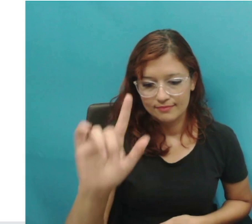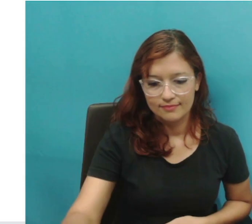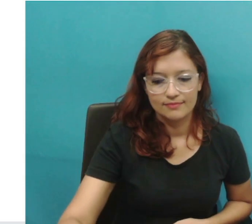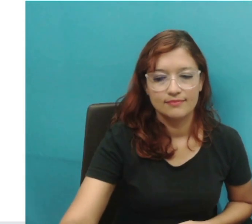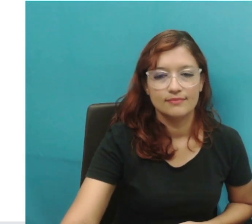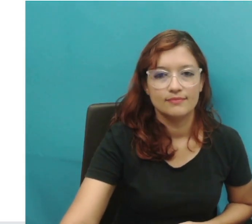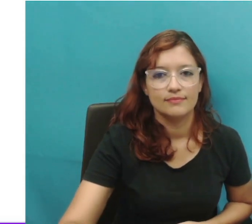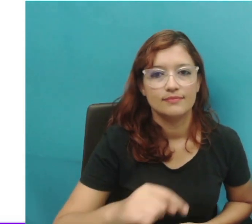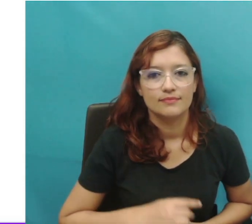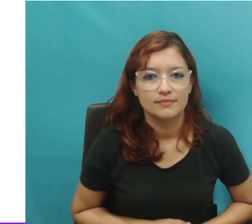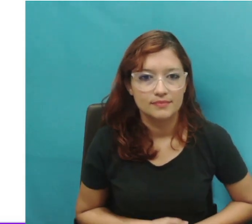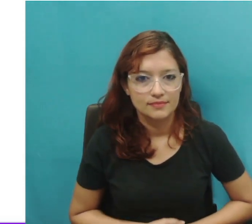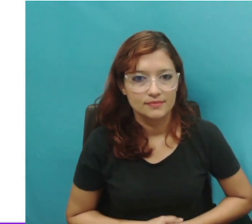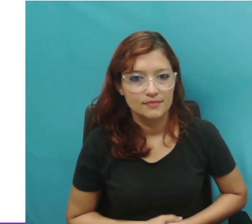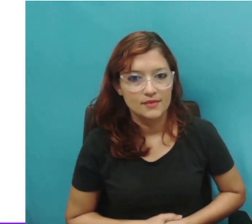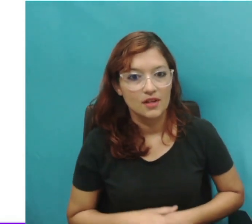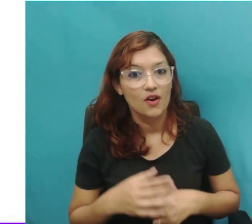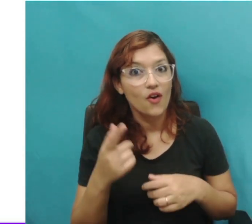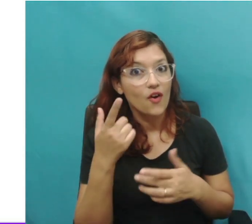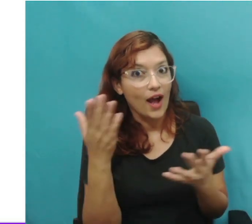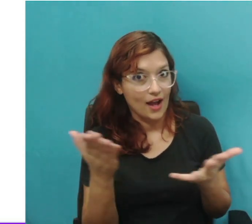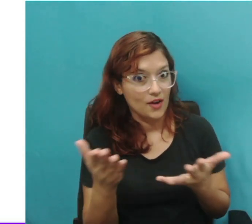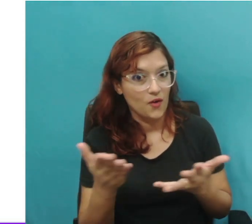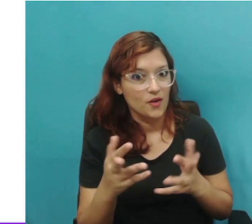certo? Outro exemplo.